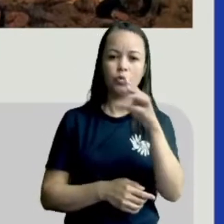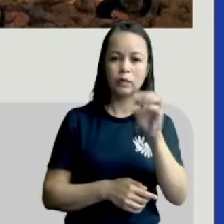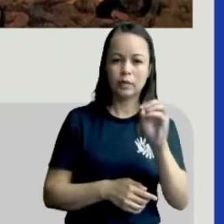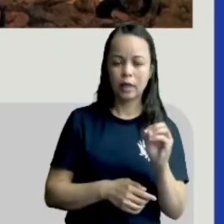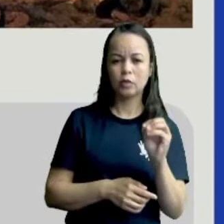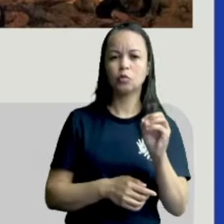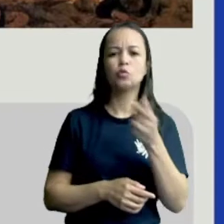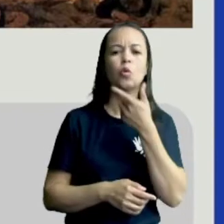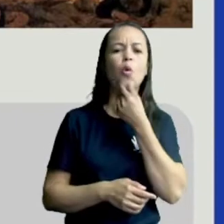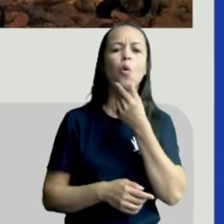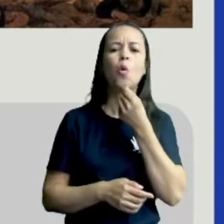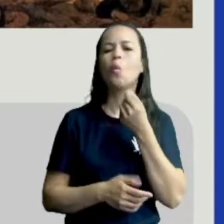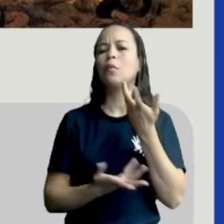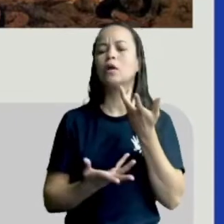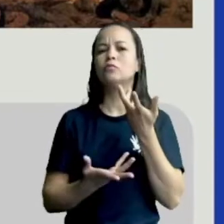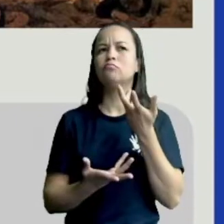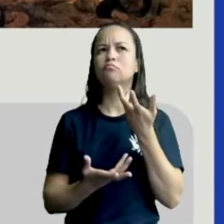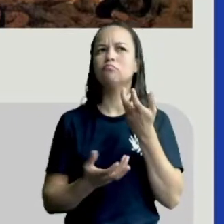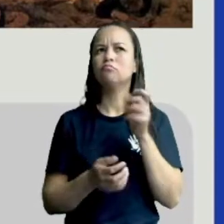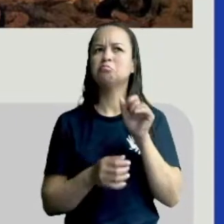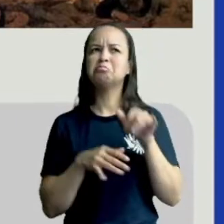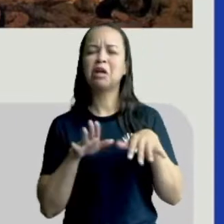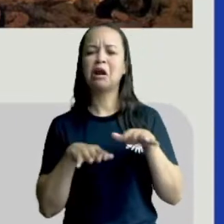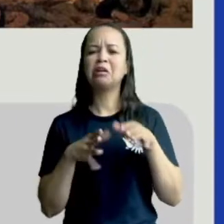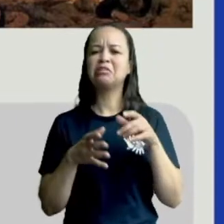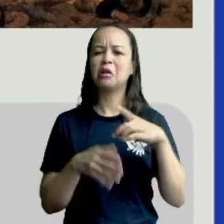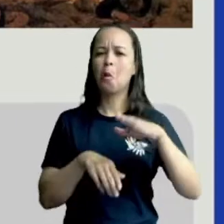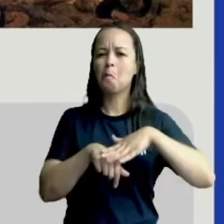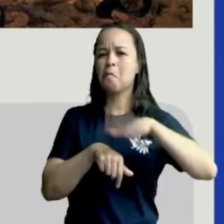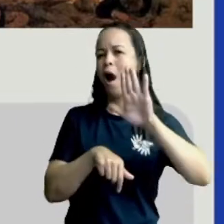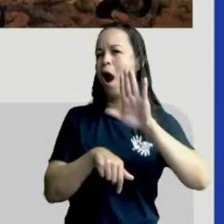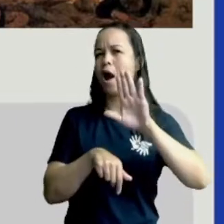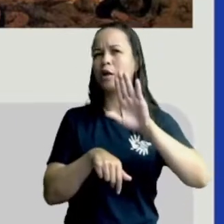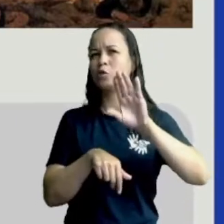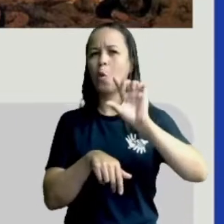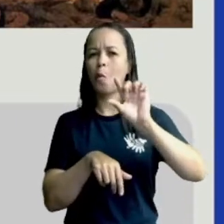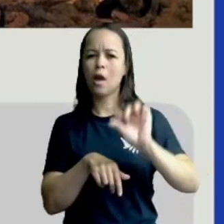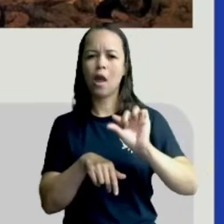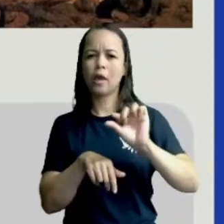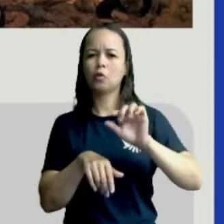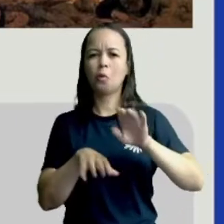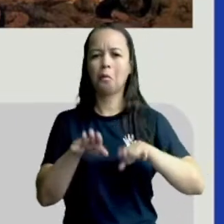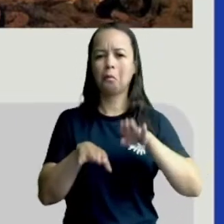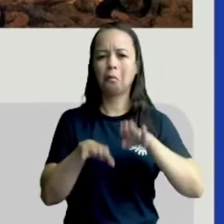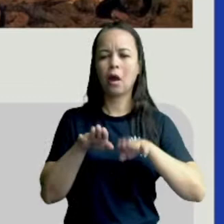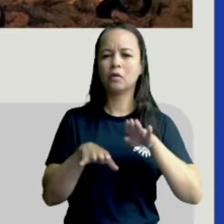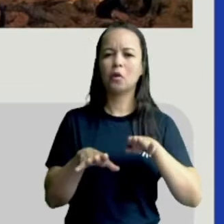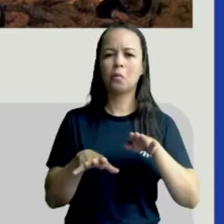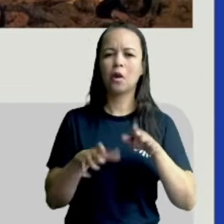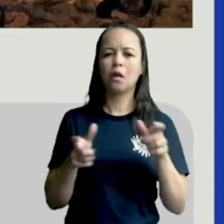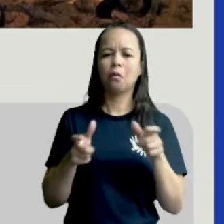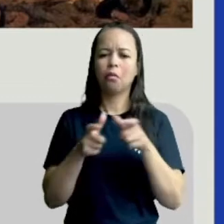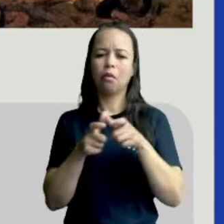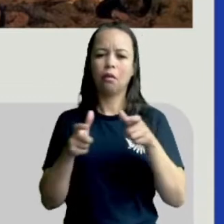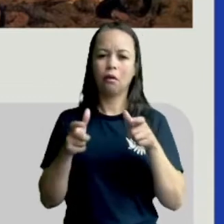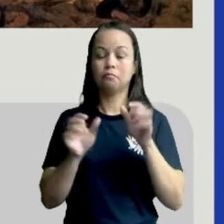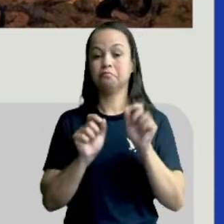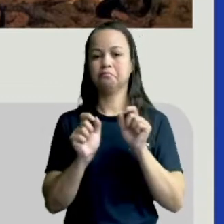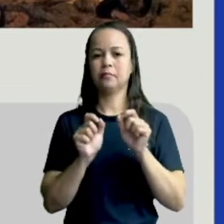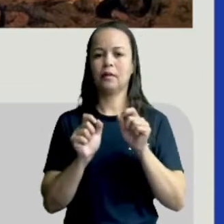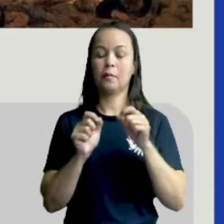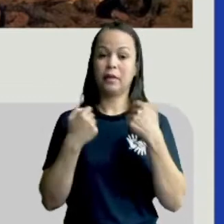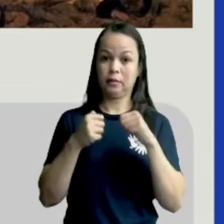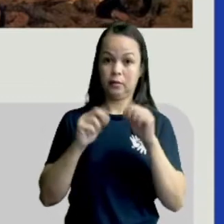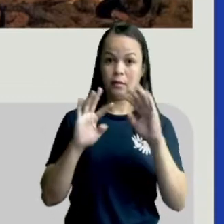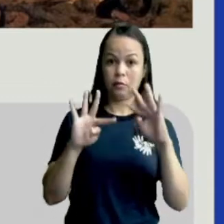de 1.200 homens? Será que tinham mais? Será que ele está dando uma aproximação? Então, essa relação aí, a gente precisa perceber que